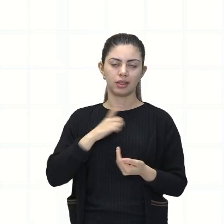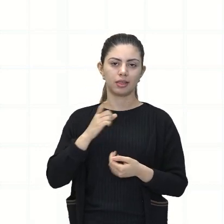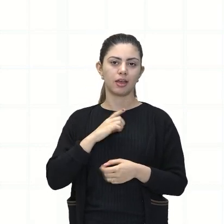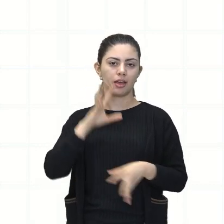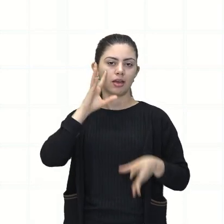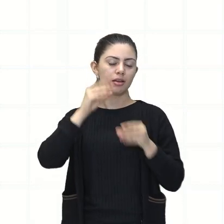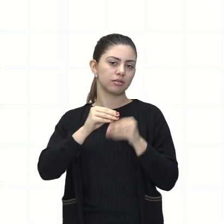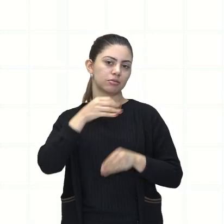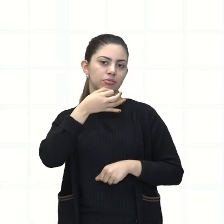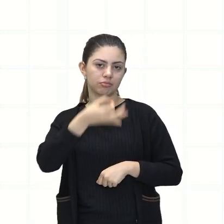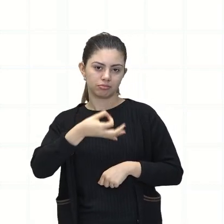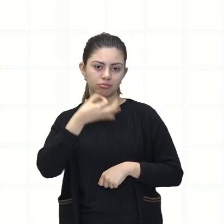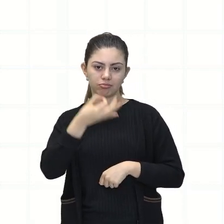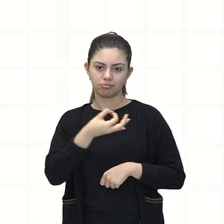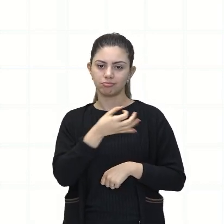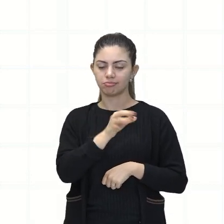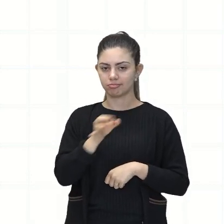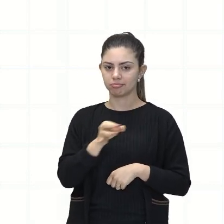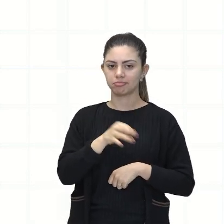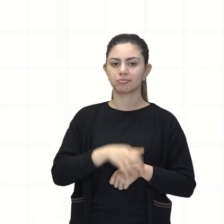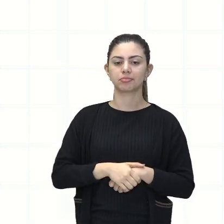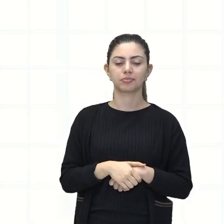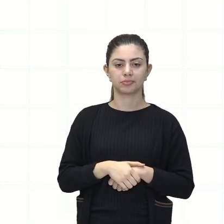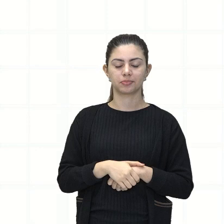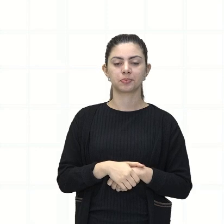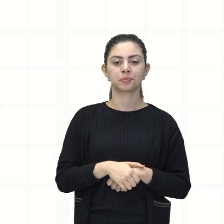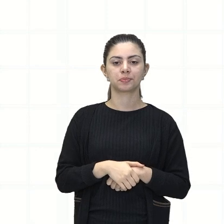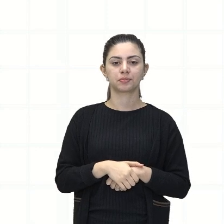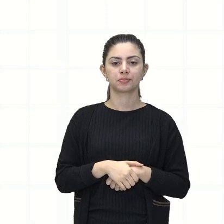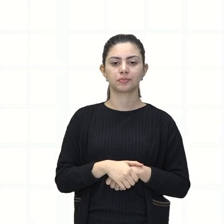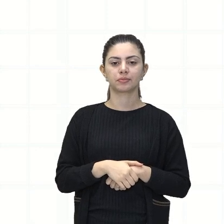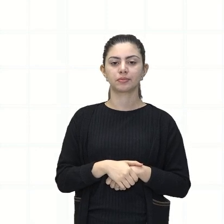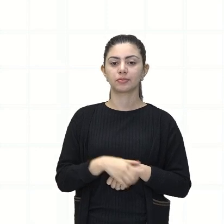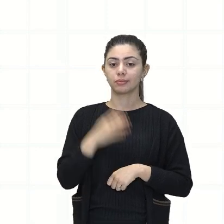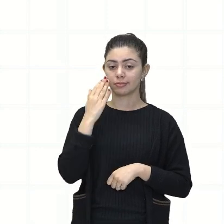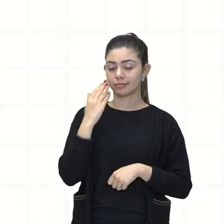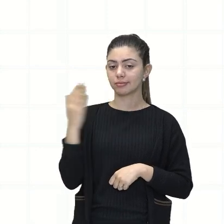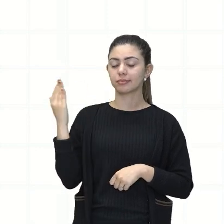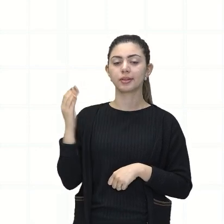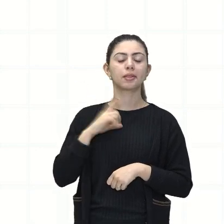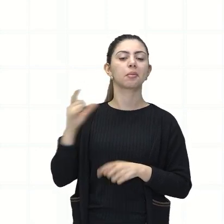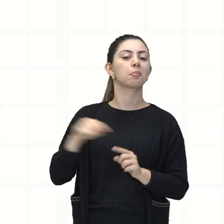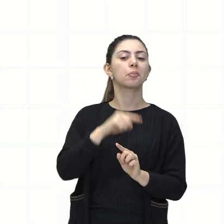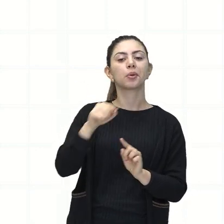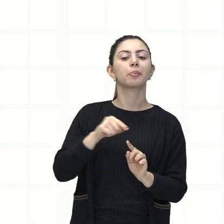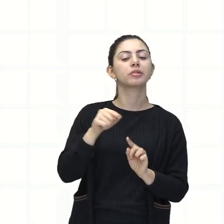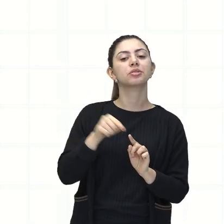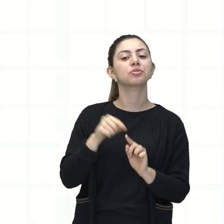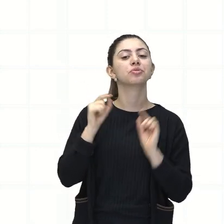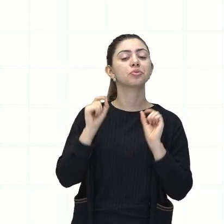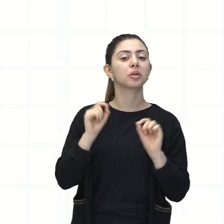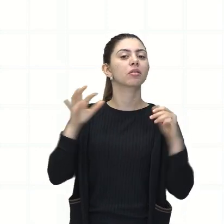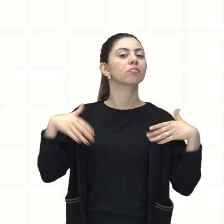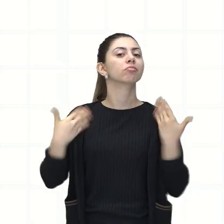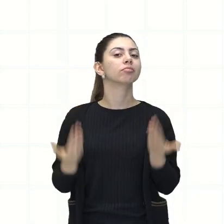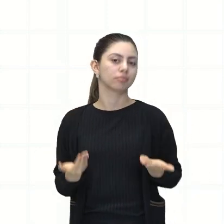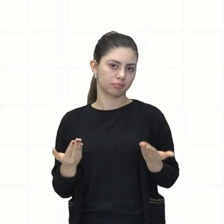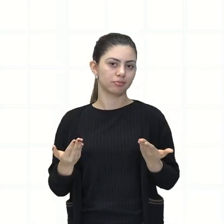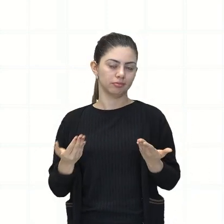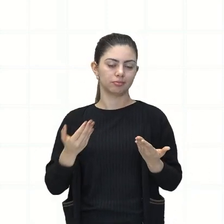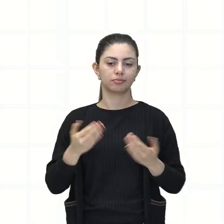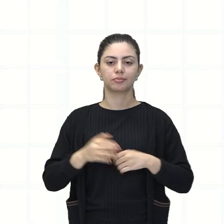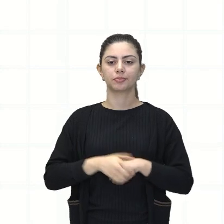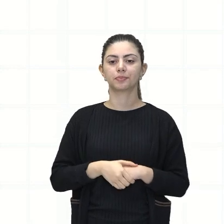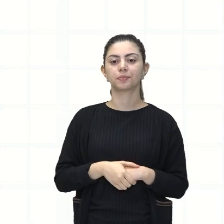é? Então, uma resenha crítica tem como objetivo o quê? Qual é o objetivo dela?